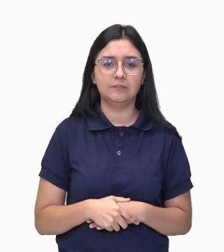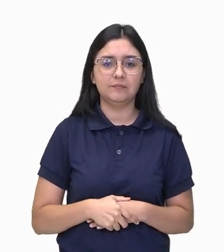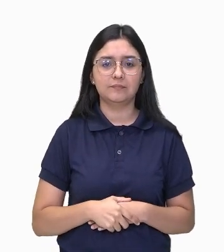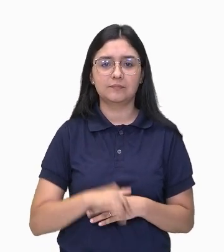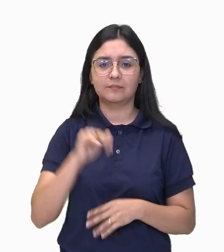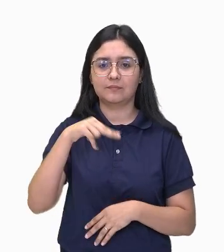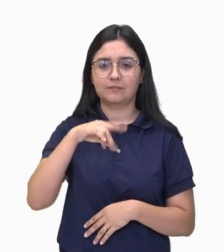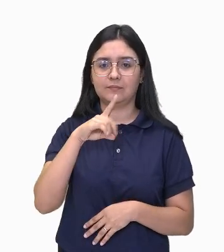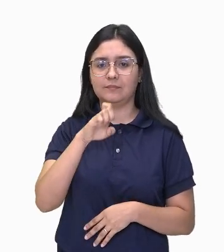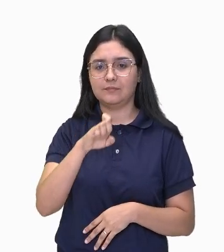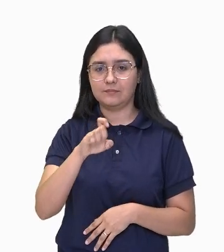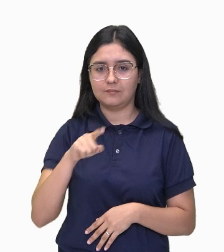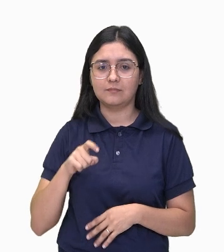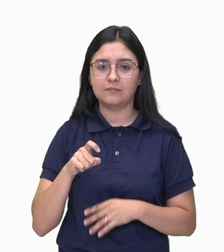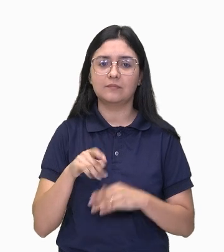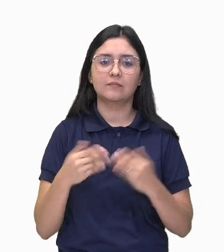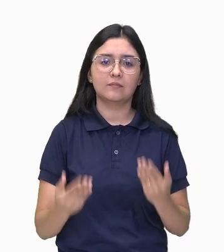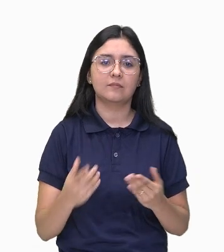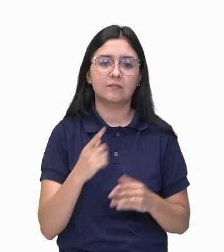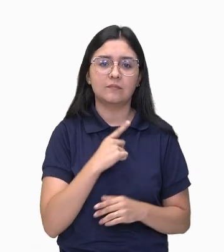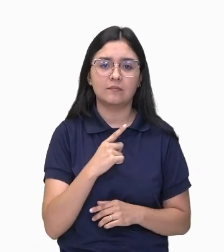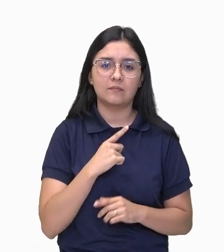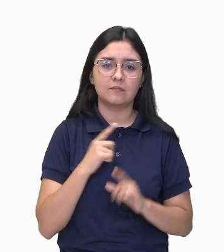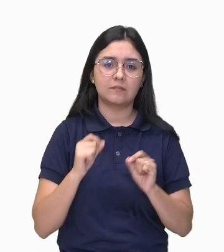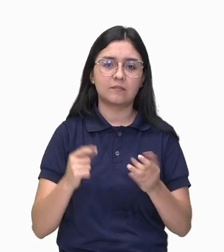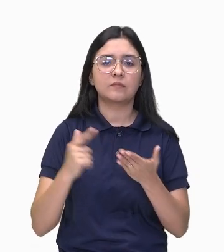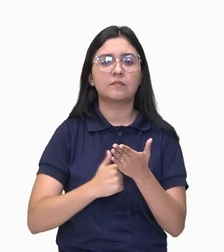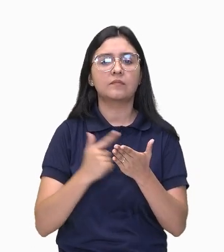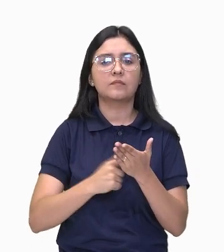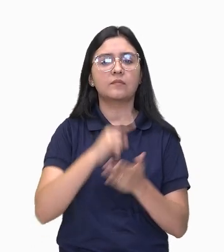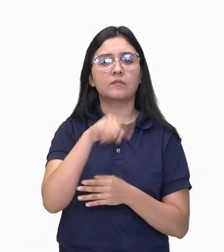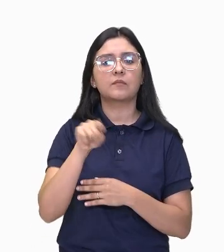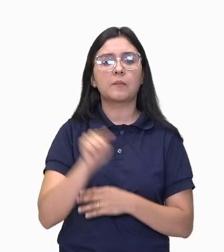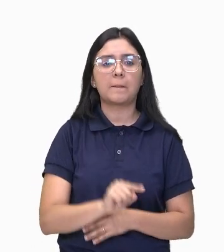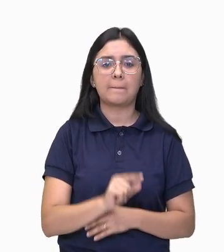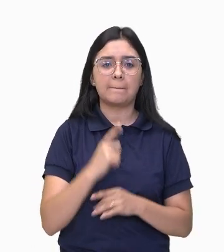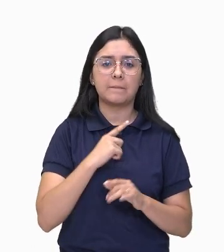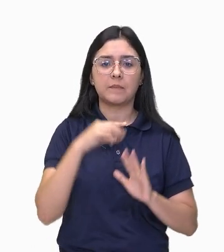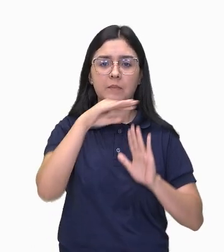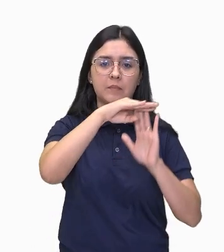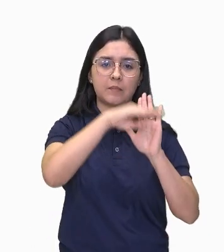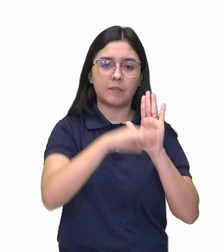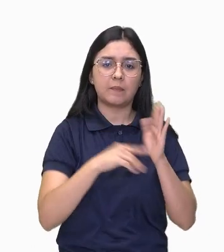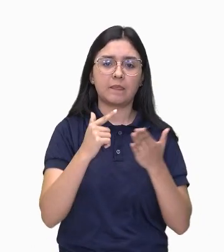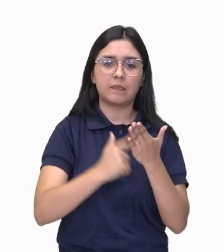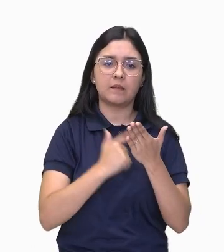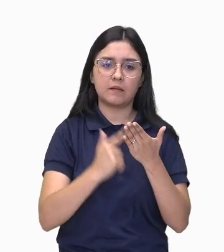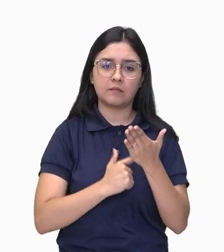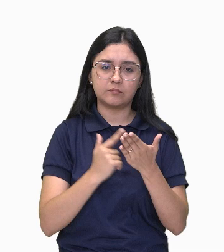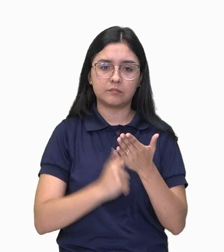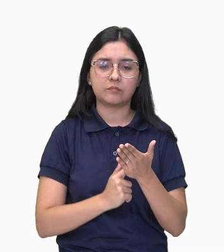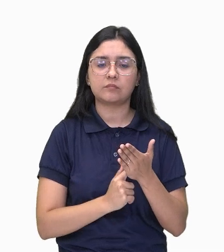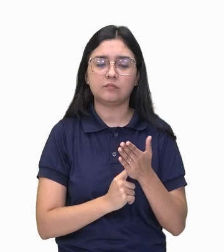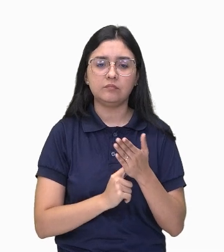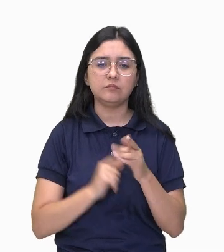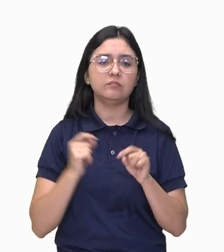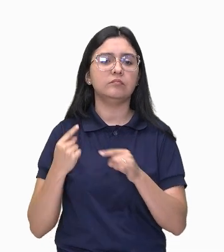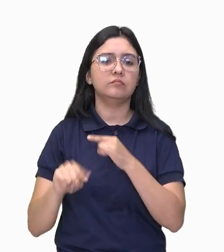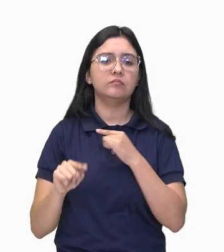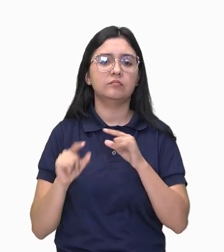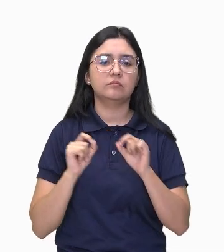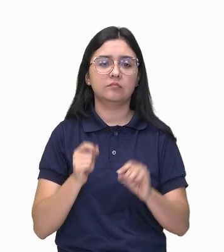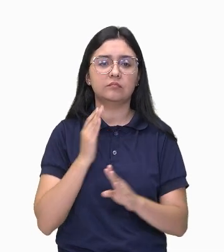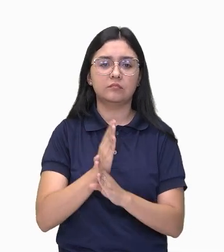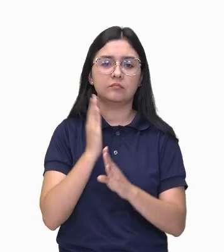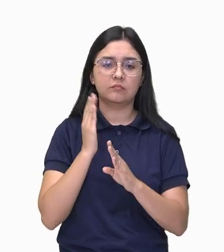Prohibitorium, o índice de livros proibidos, que consistia numa lista de livros considerados imorais e contrários